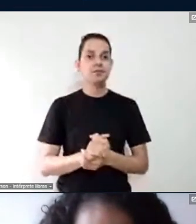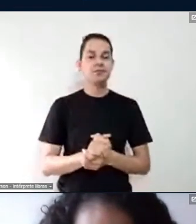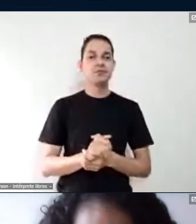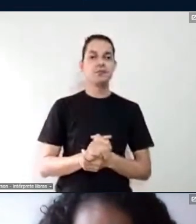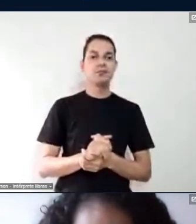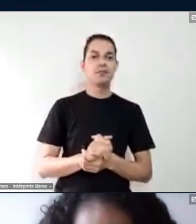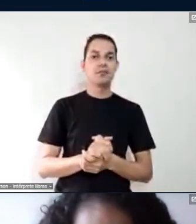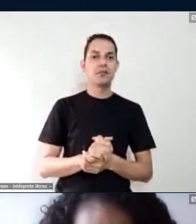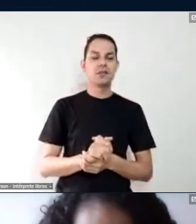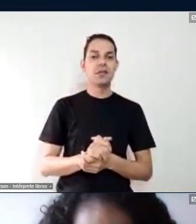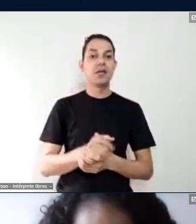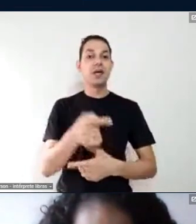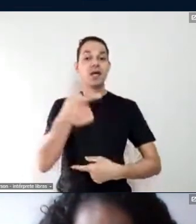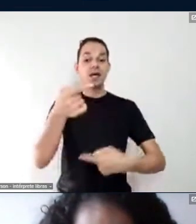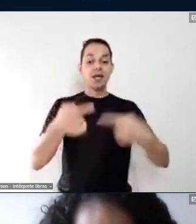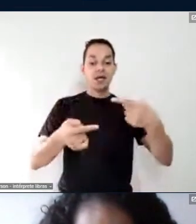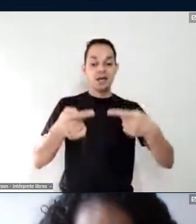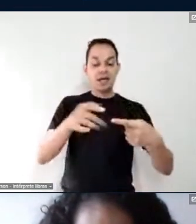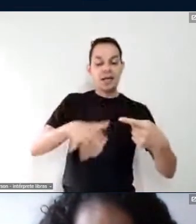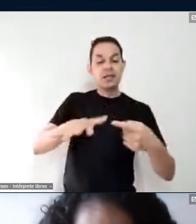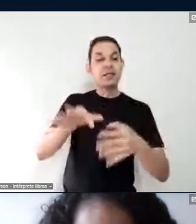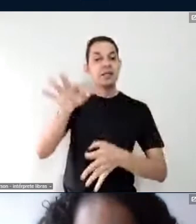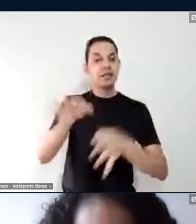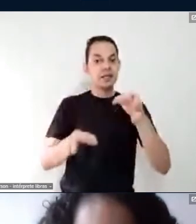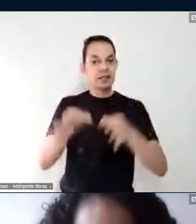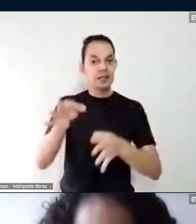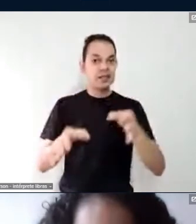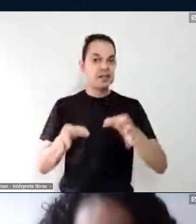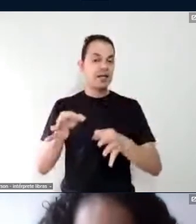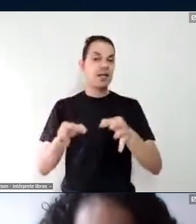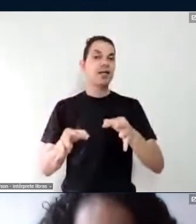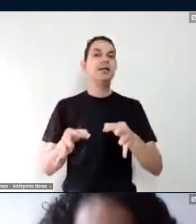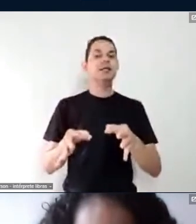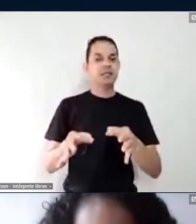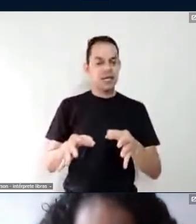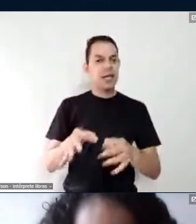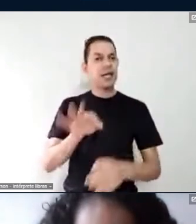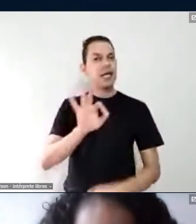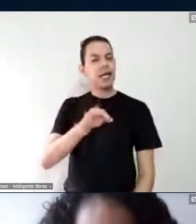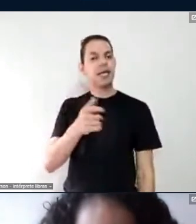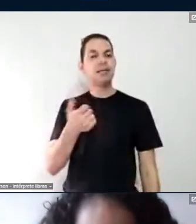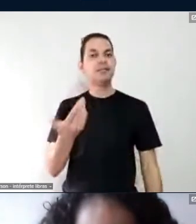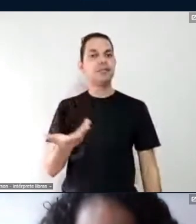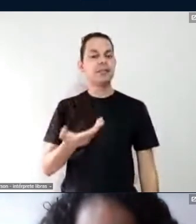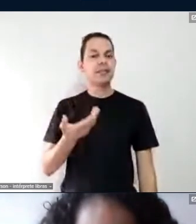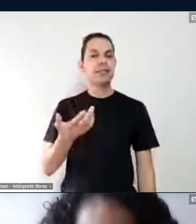O debate dentro da jurídica na semana tem sido também bastante complexo, porque